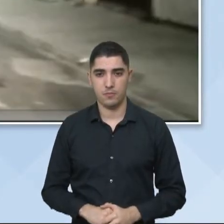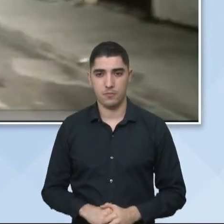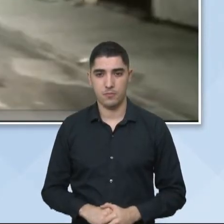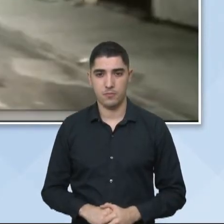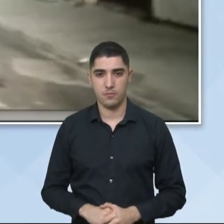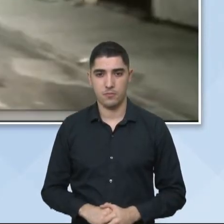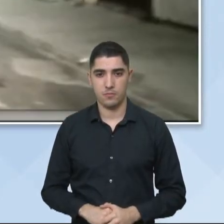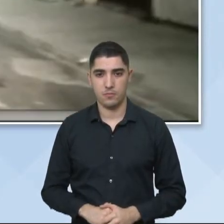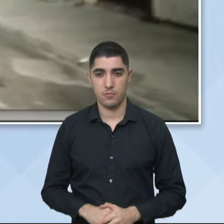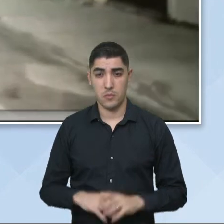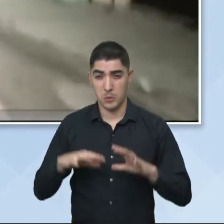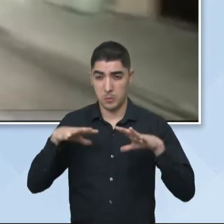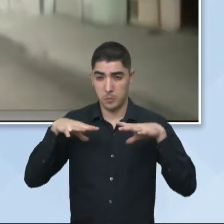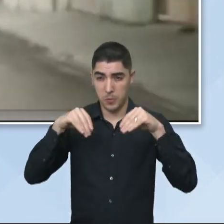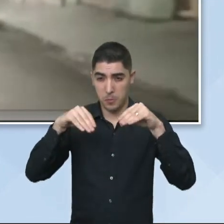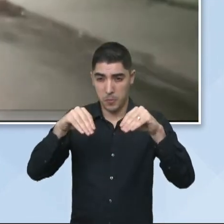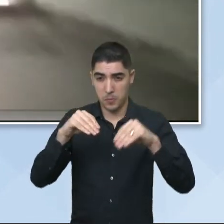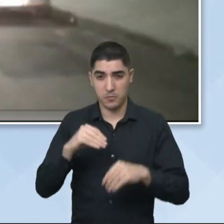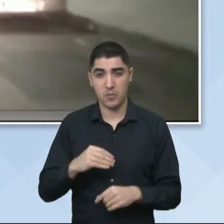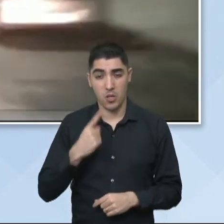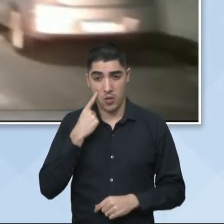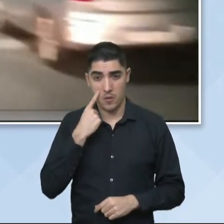Uma escuridão terrível.